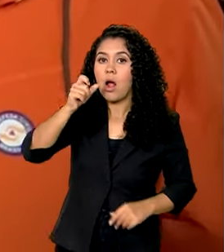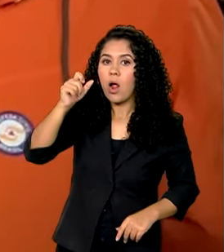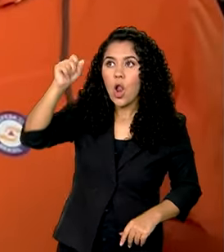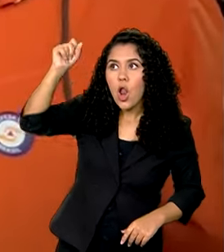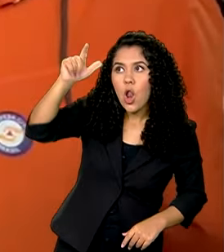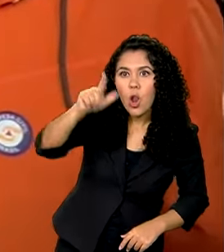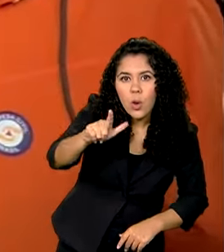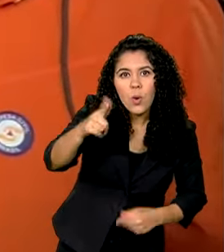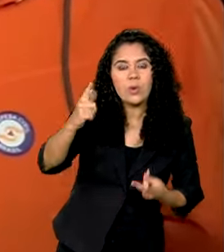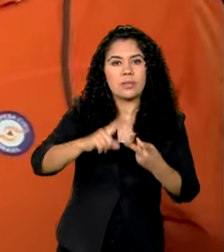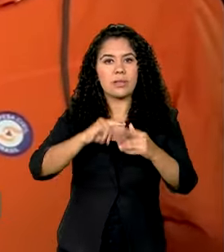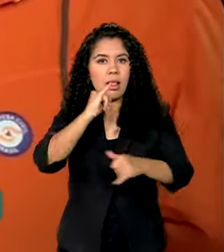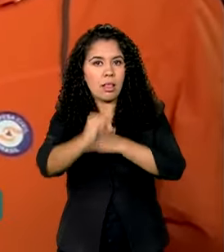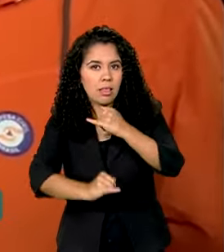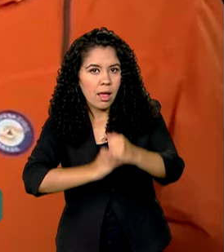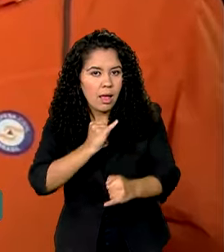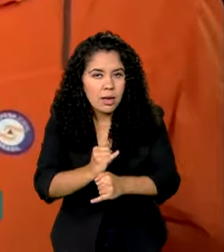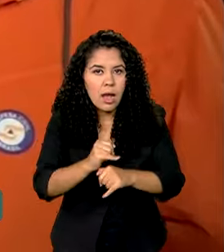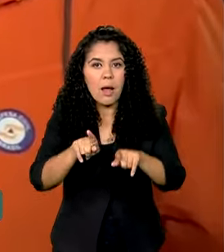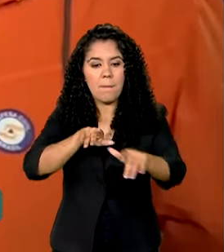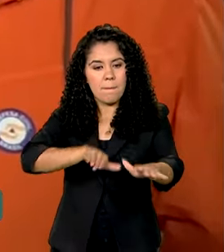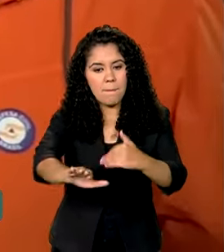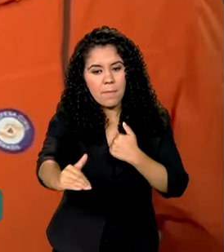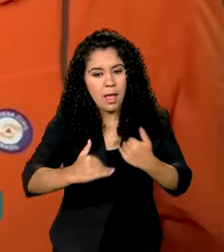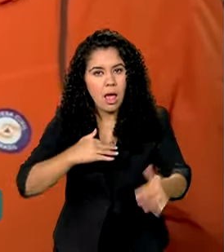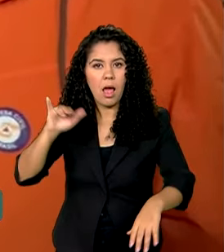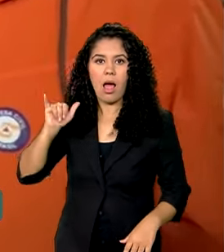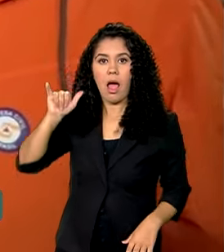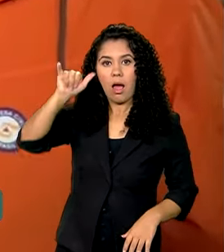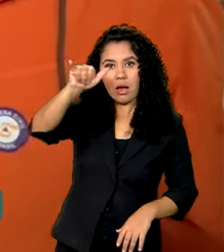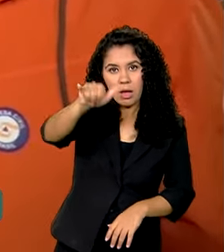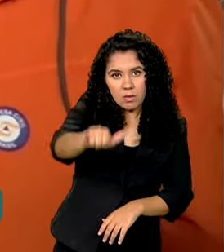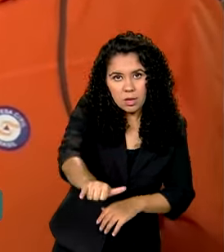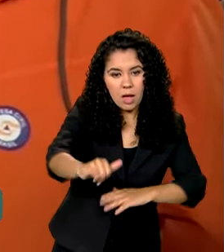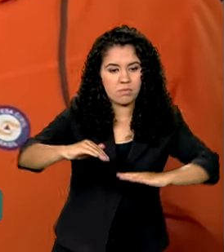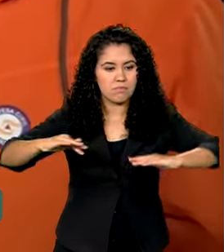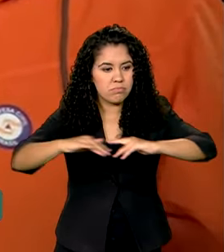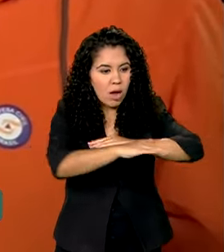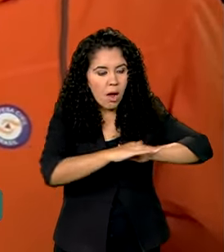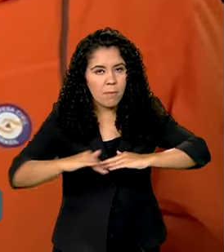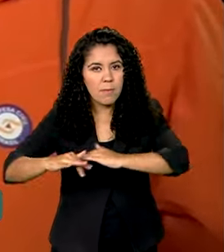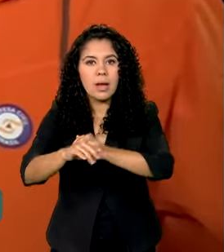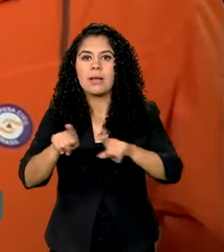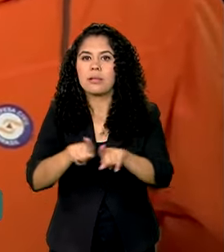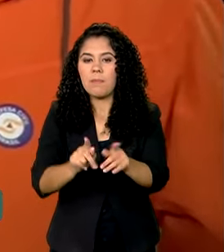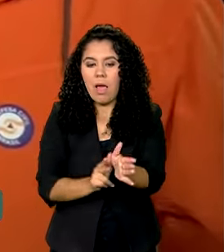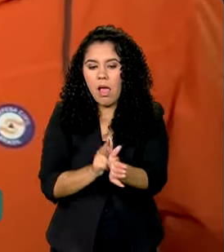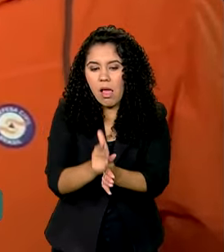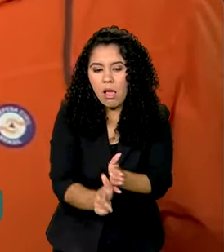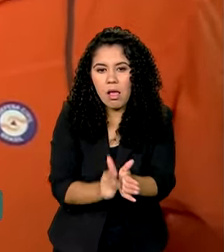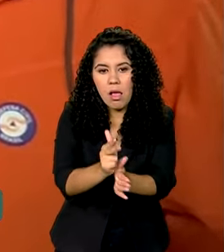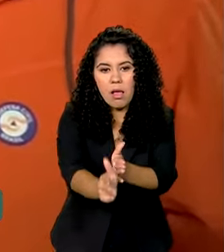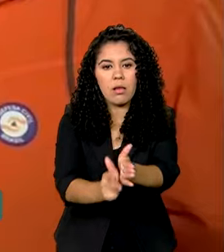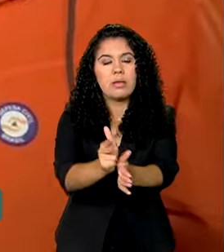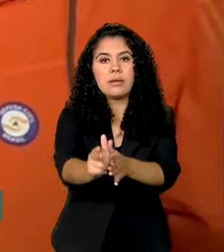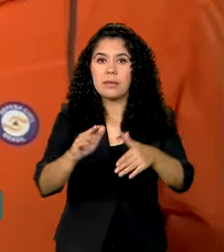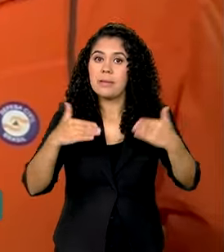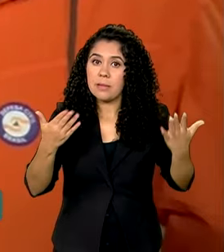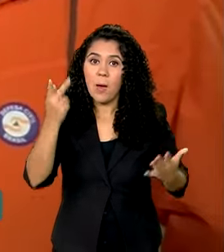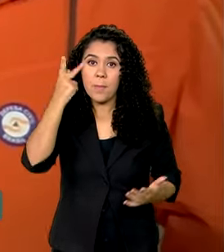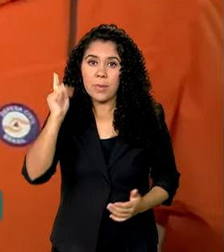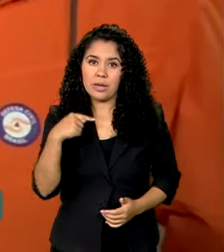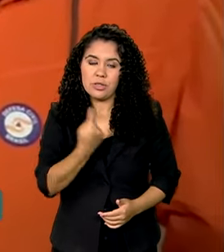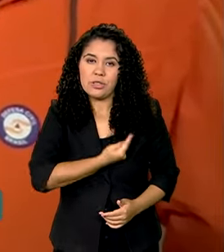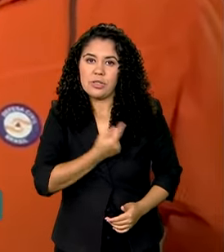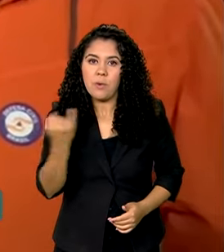internet, as estradas, os aeroportos e na região metropolitana, o trem. Então, para nós, hoje é um dia importante, porque é